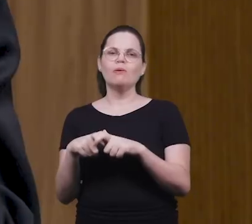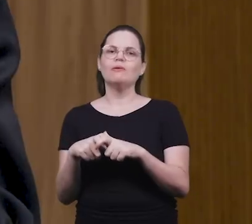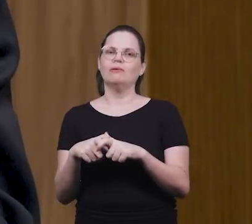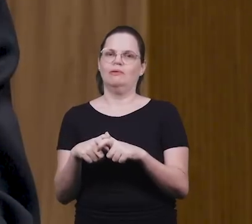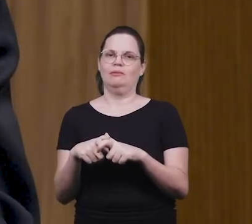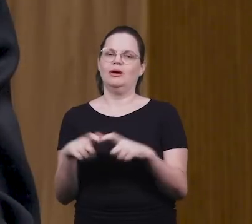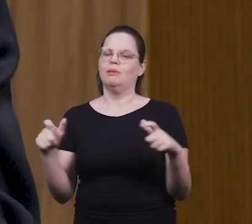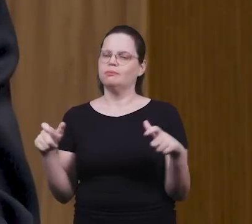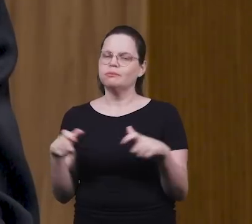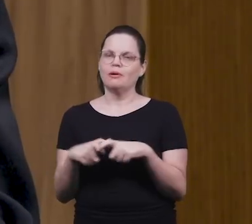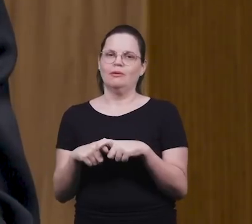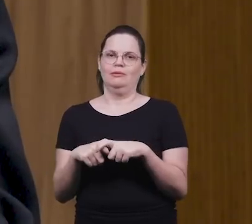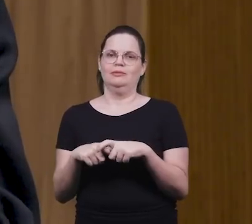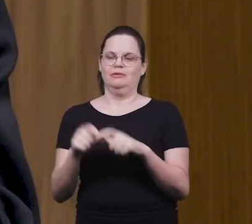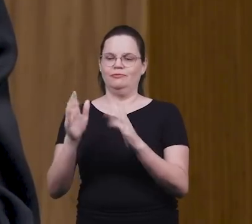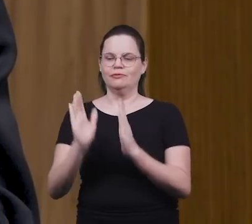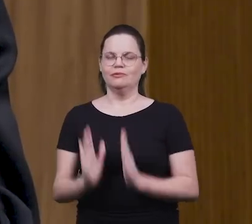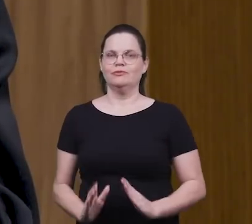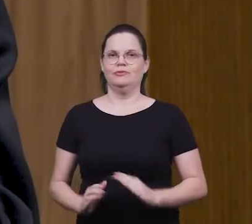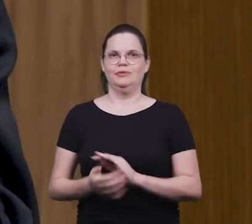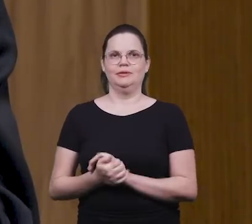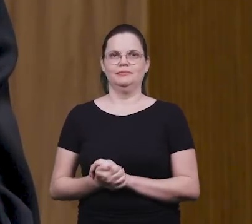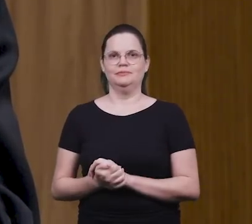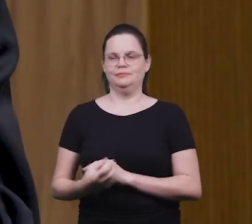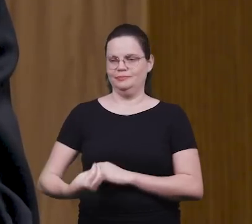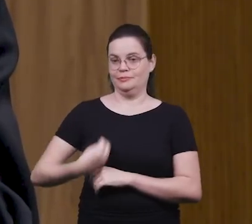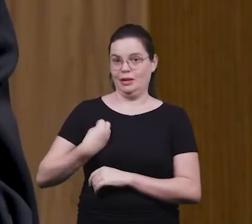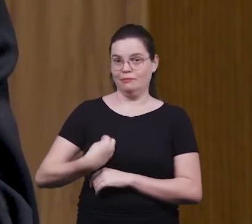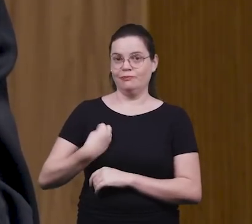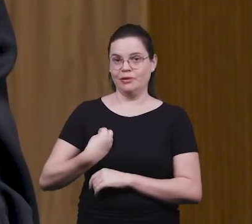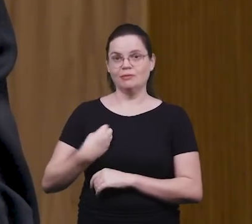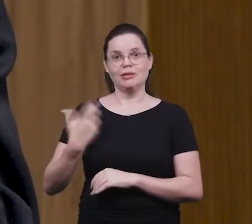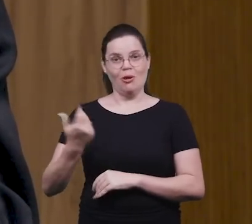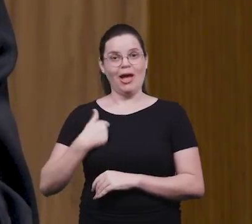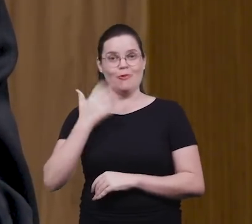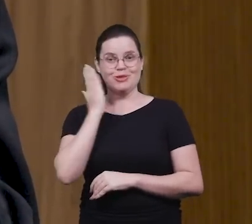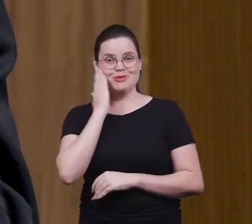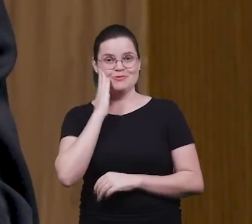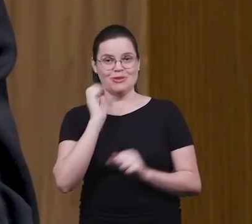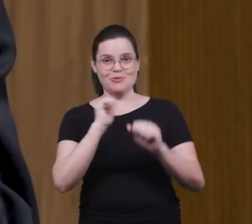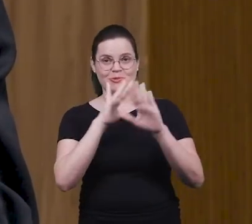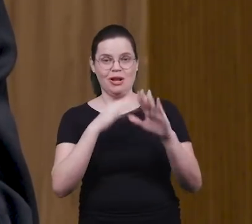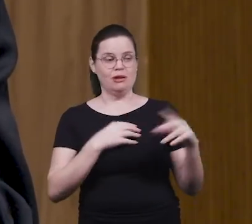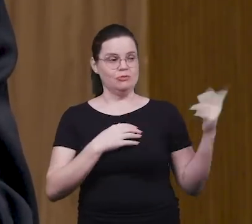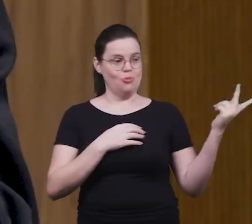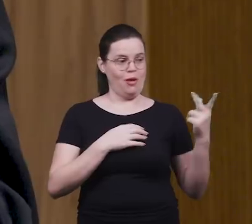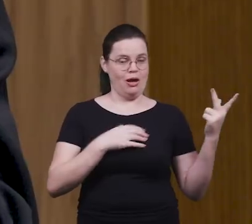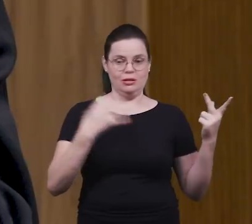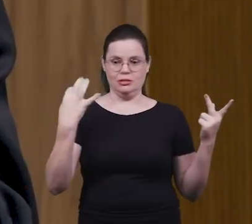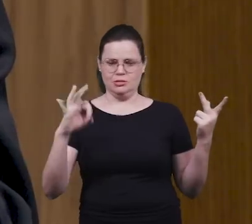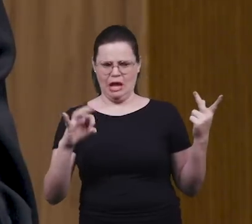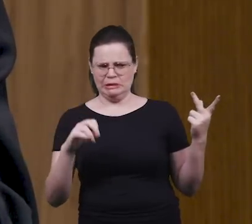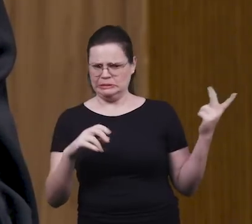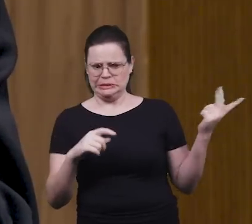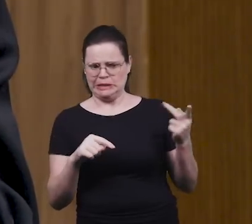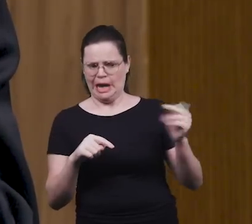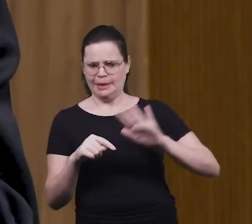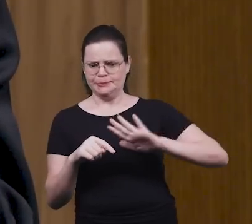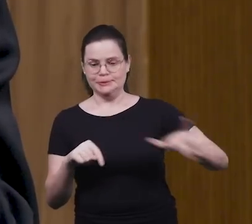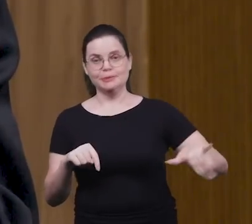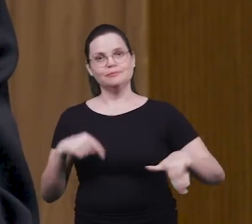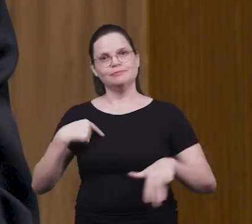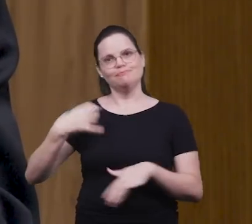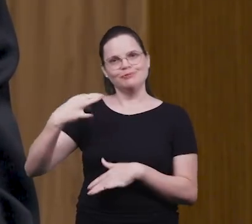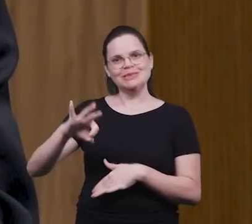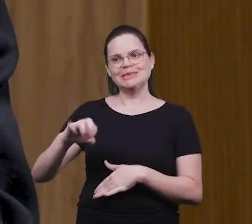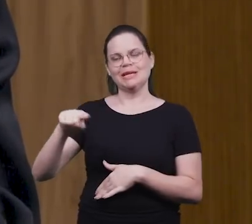que permaneceram fiel. É a igreja que vive também, mas o seu interior ela tem vida e vida abundante, porque ela tem os